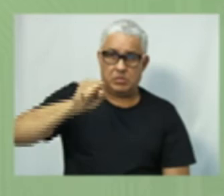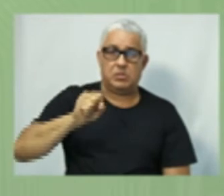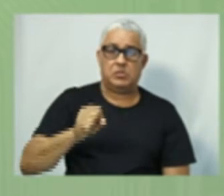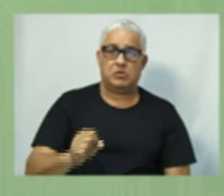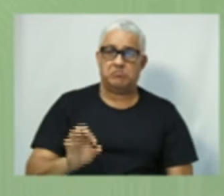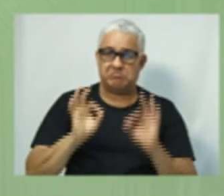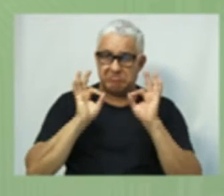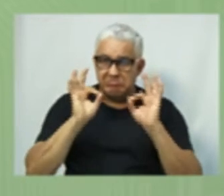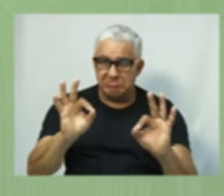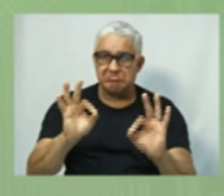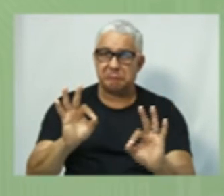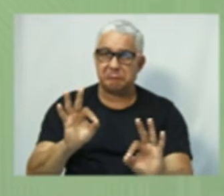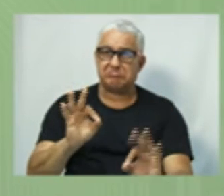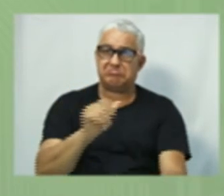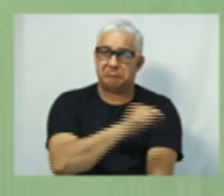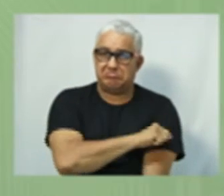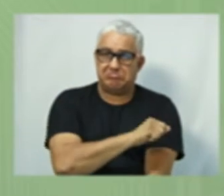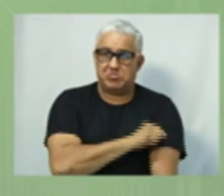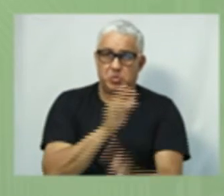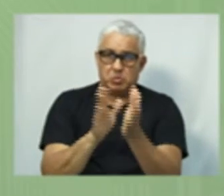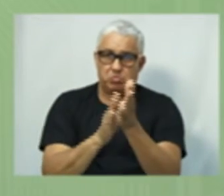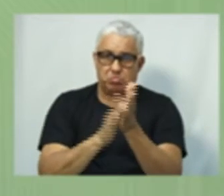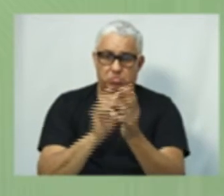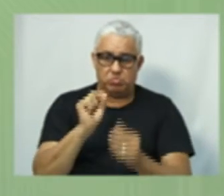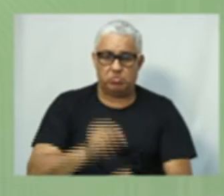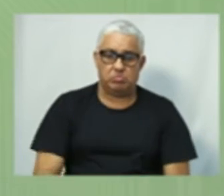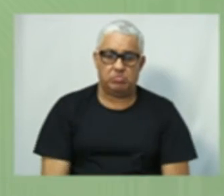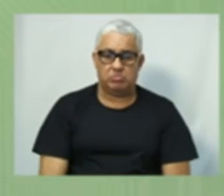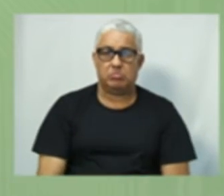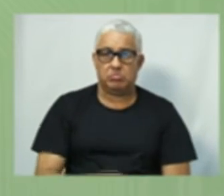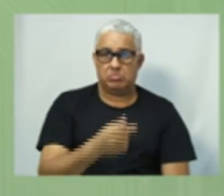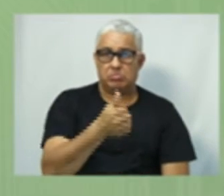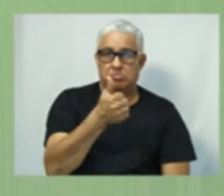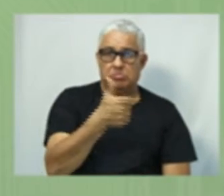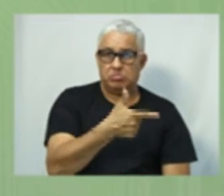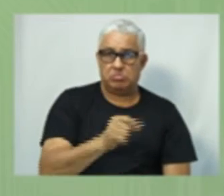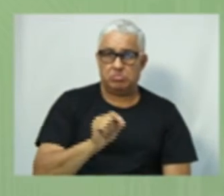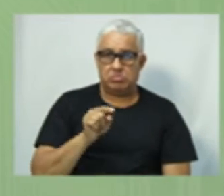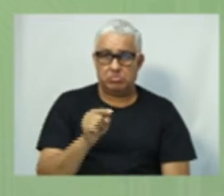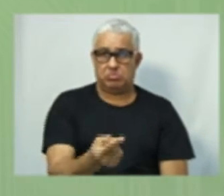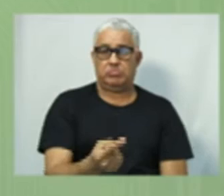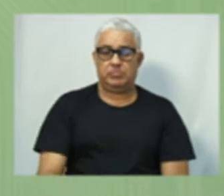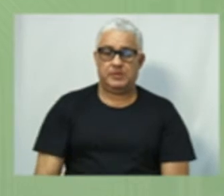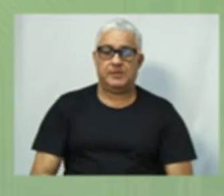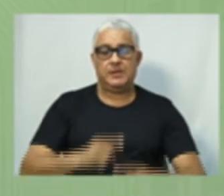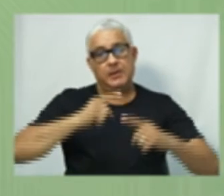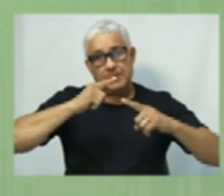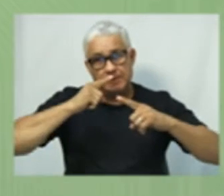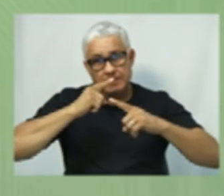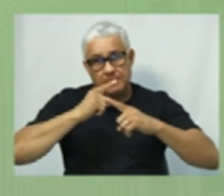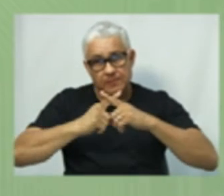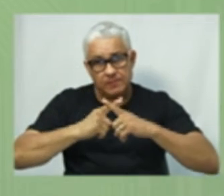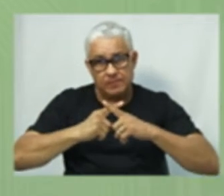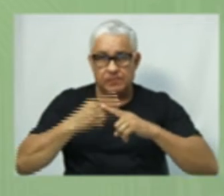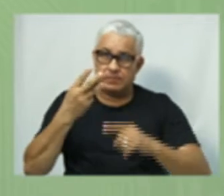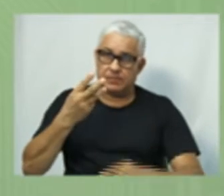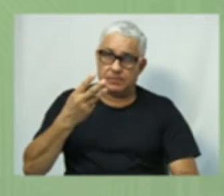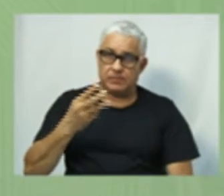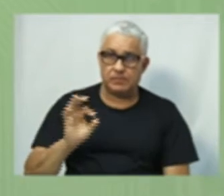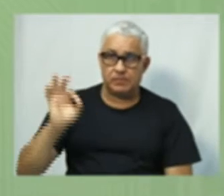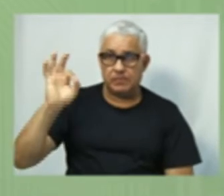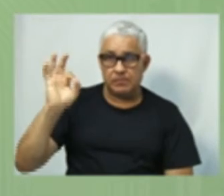estão demais. E é o quê? Então vamos lá. 120 mil, a mesma situação. 120 mil vezes